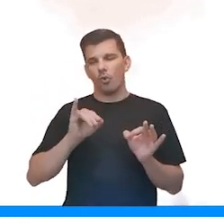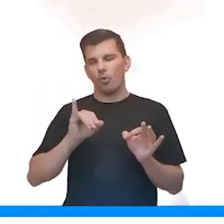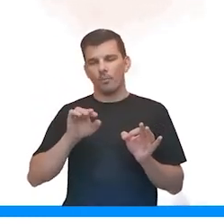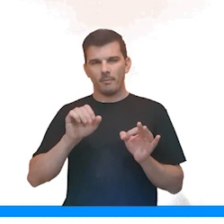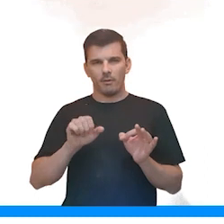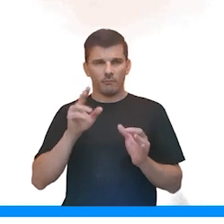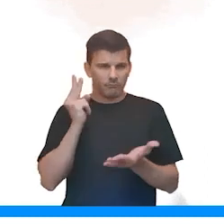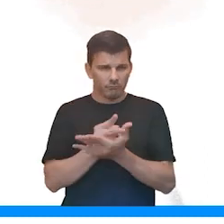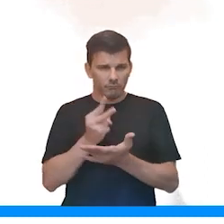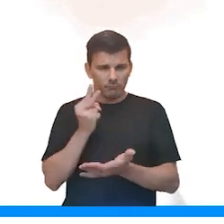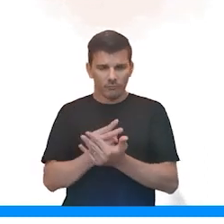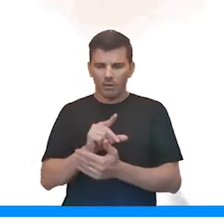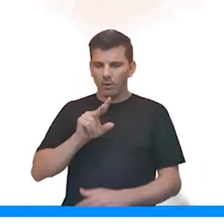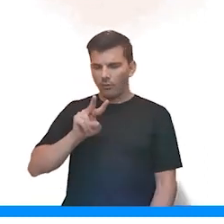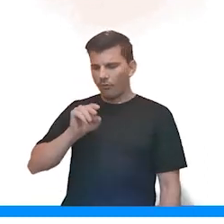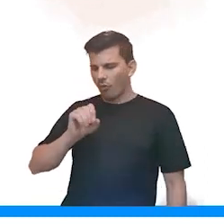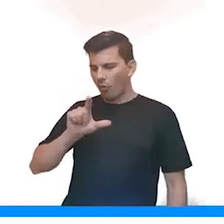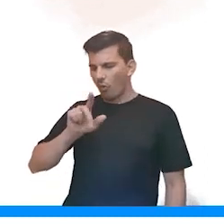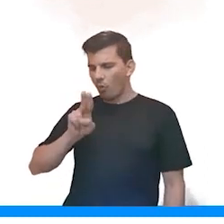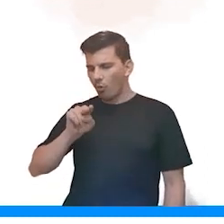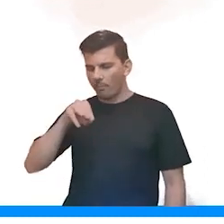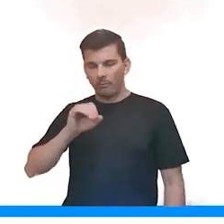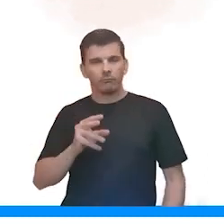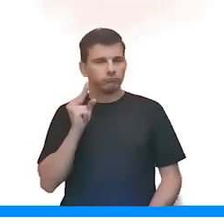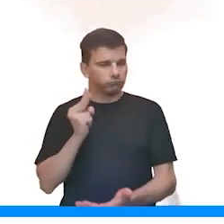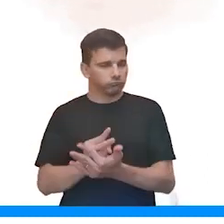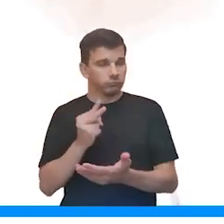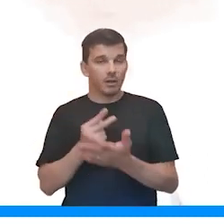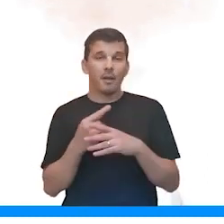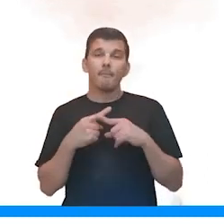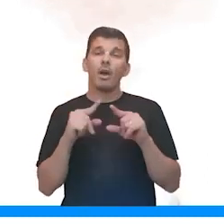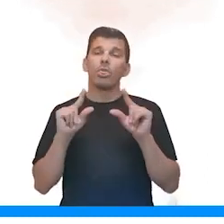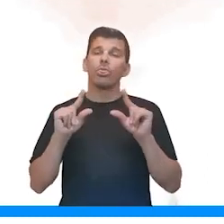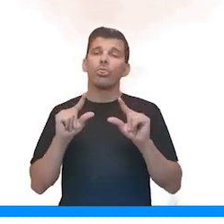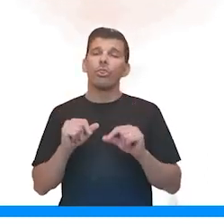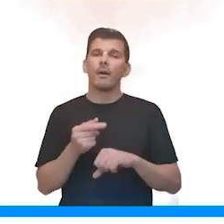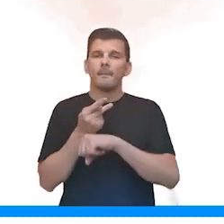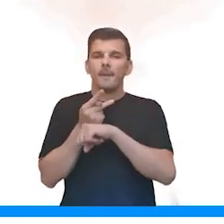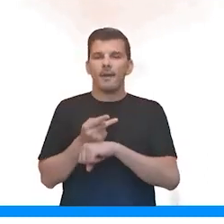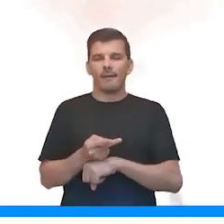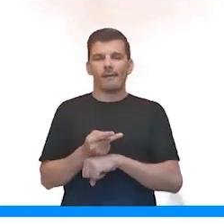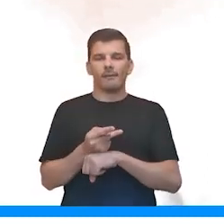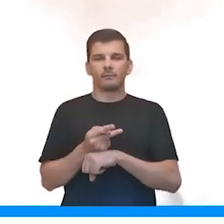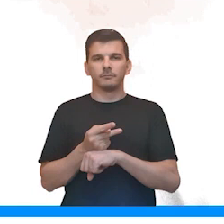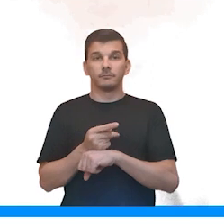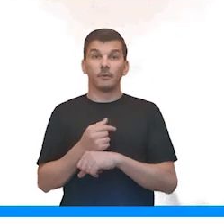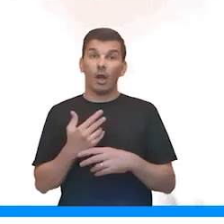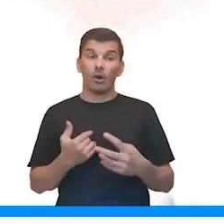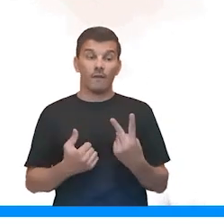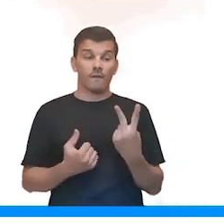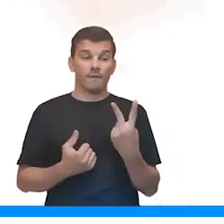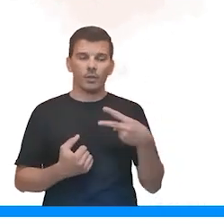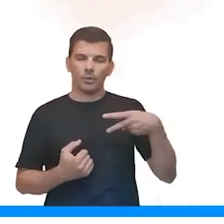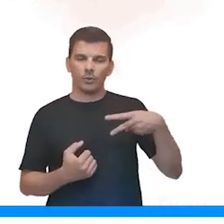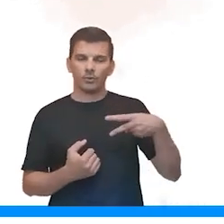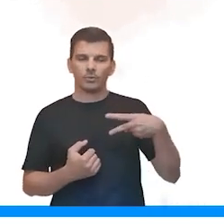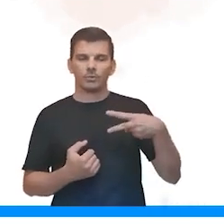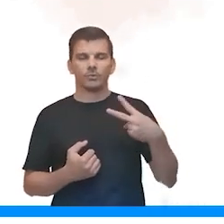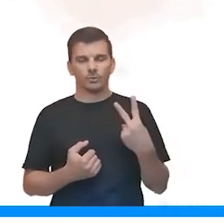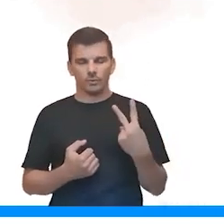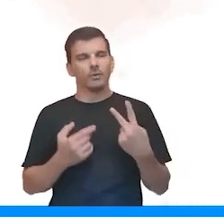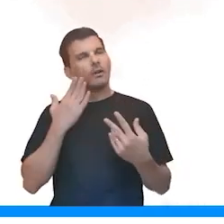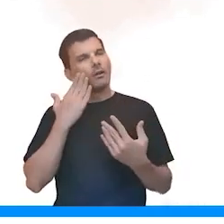mantém o volume, ó, isométrico, né, gente? É um processo que ele mantém o volume, porém ele diminui a pressão. Então ele passa a ter um